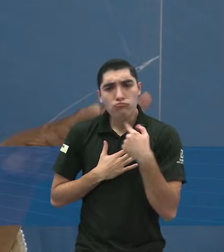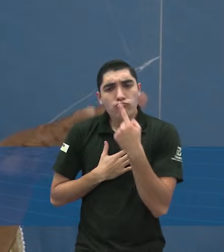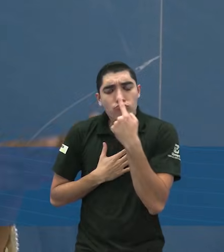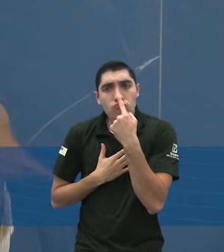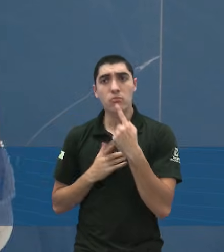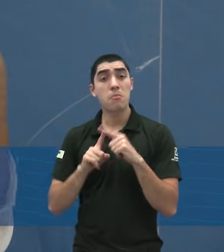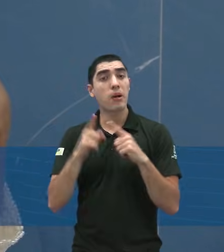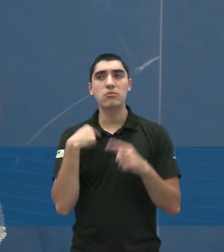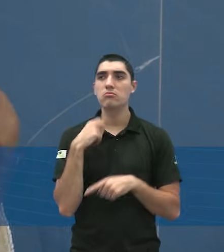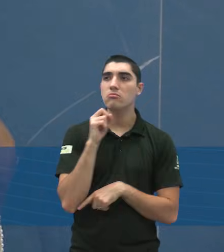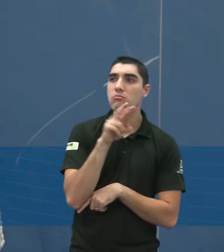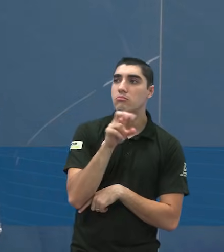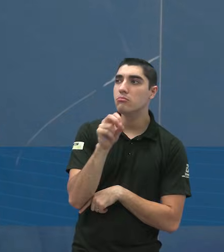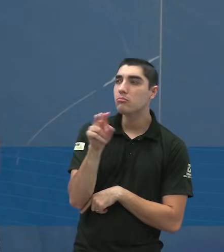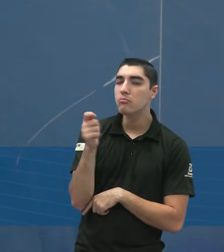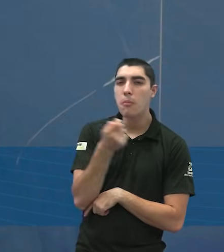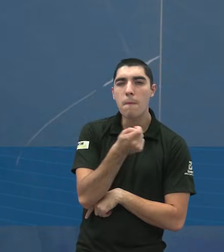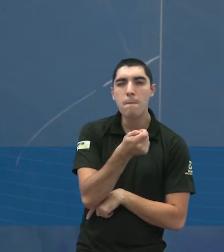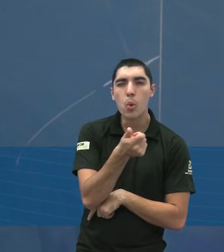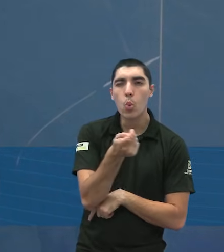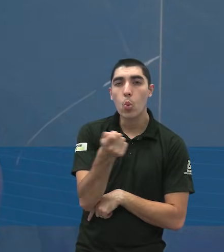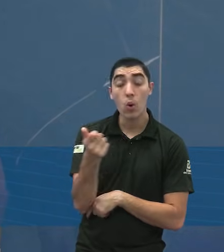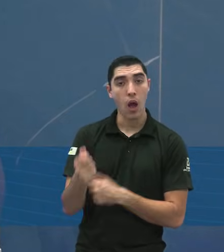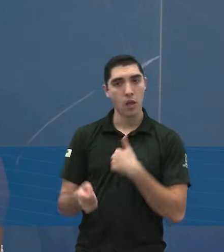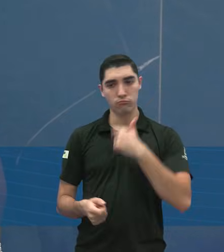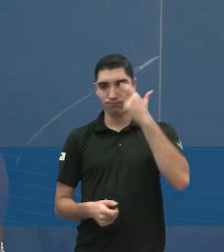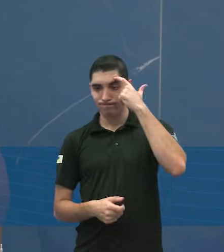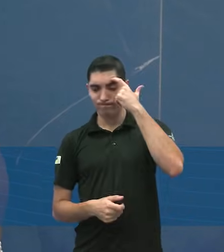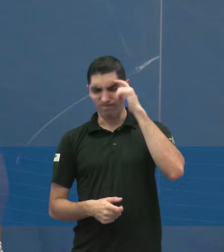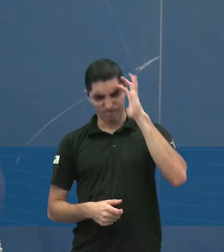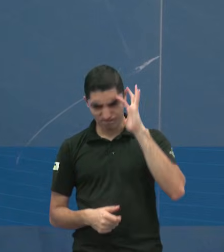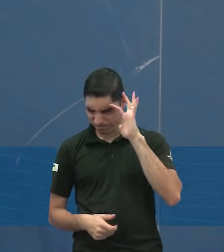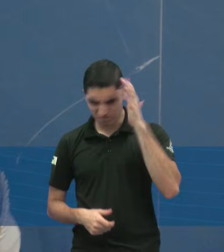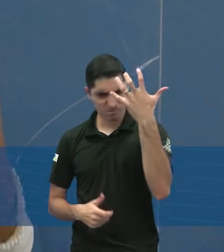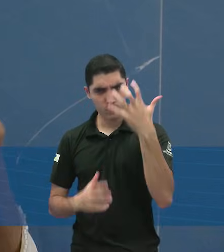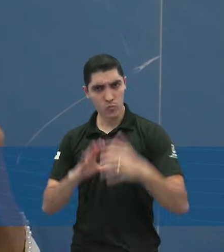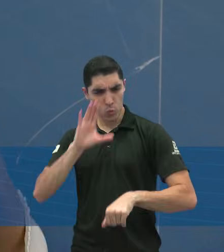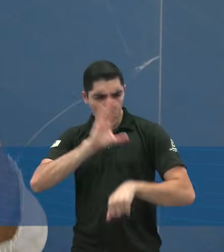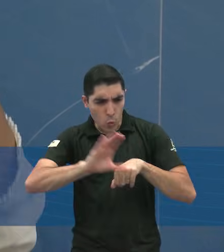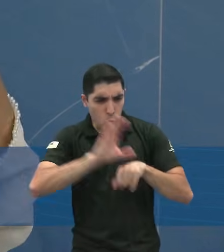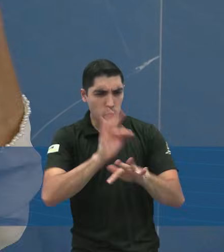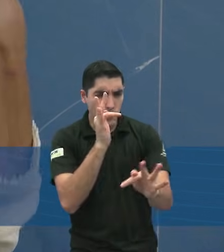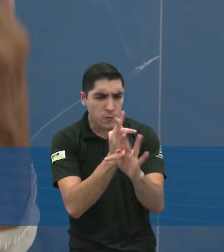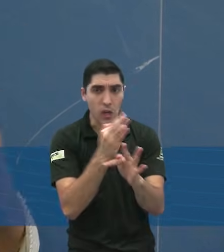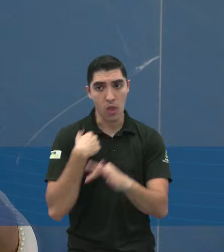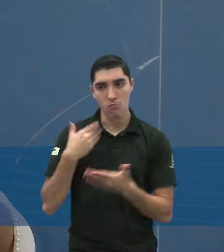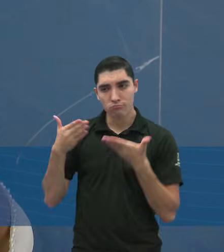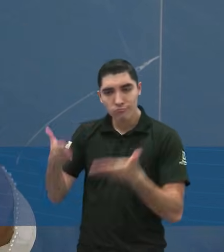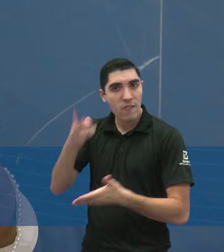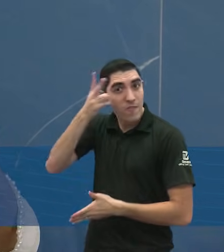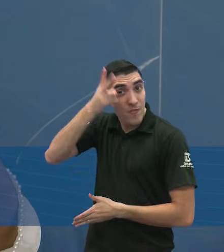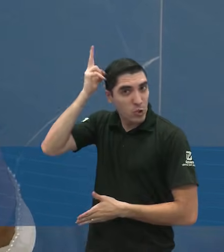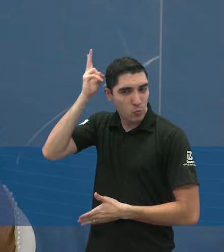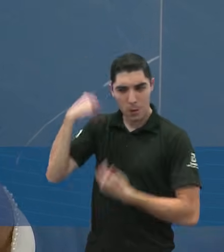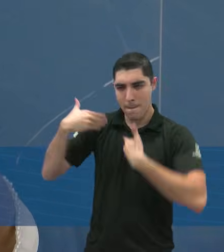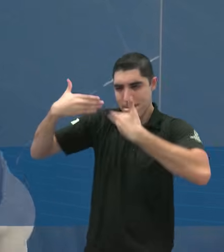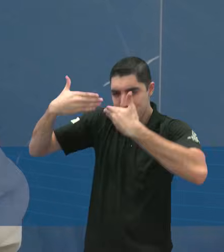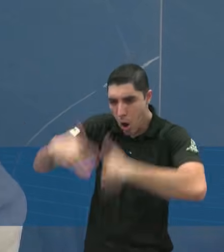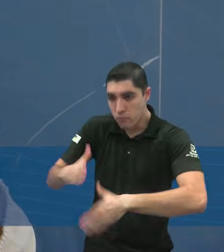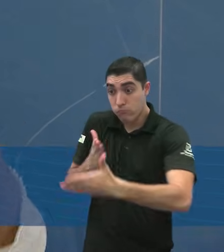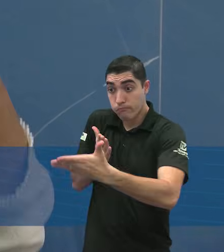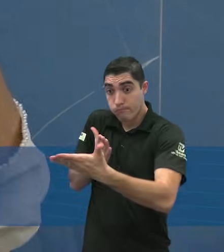viu. Eu realmente só tive coragem de fazer o curso de física, de ir fazer o vestibular, na época vestibular para